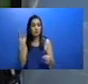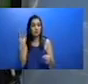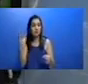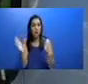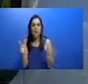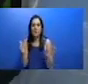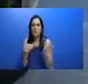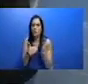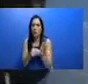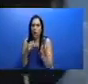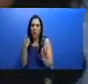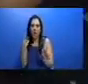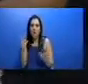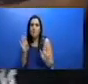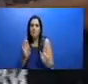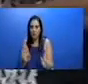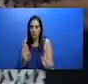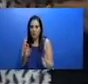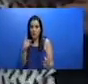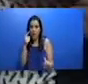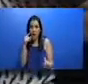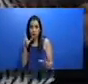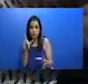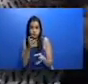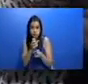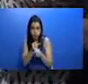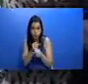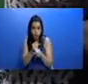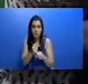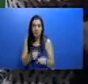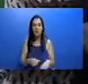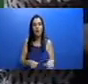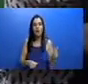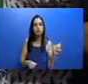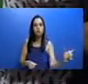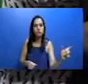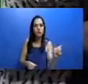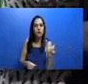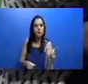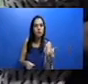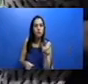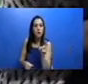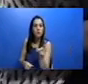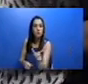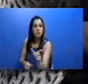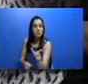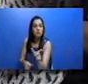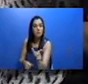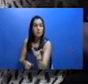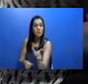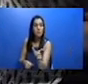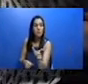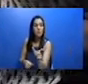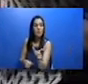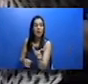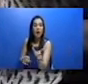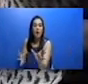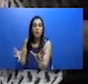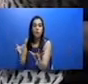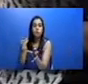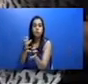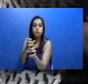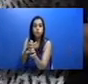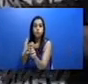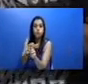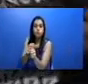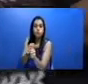eu paro. Então, vamos somar mais um pacote de tomate. Olha lá, eu tenho aqui 22, que eu já sei que ainda não cheguei